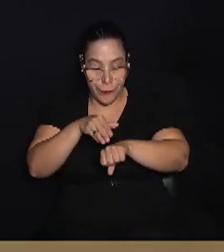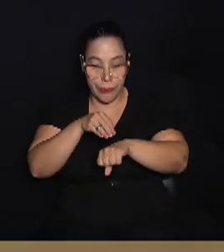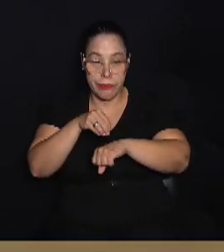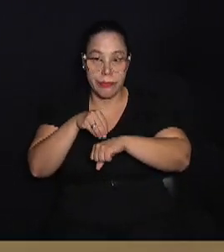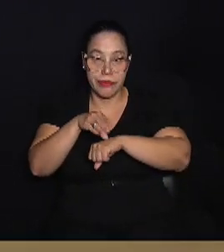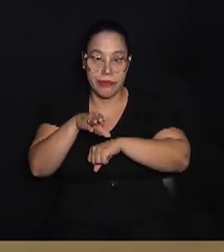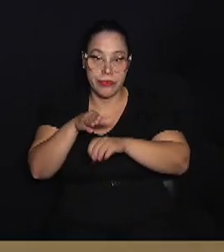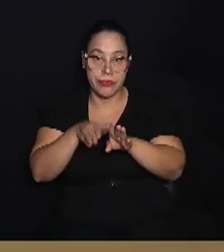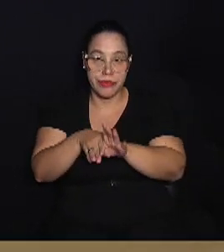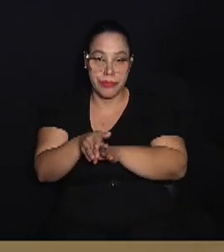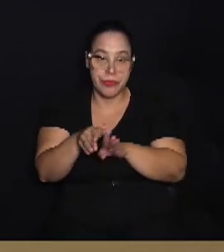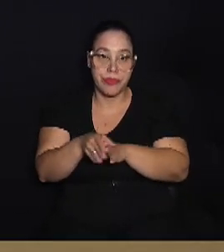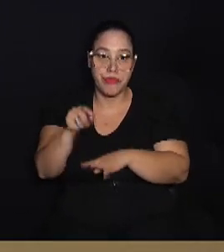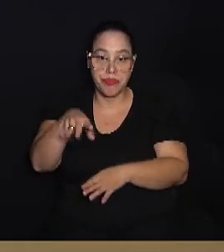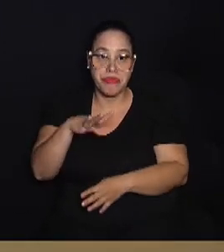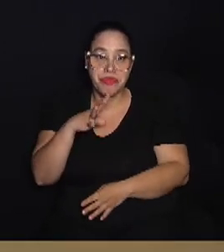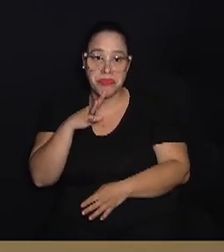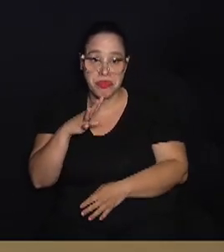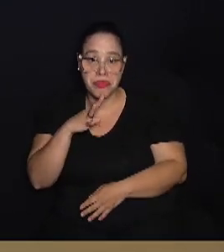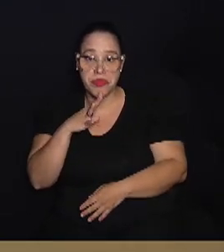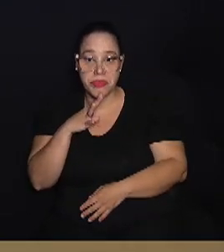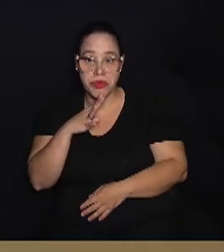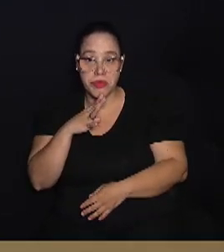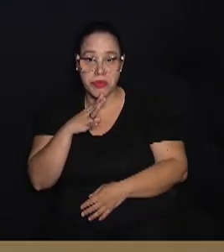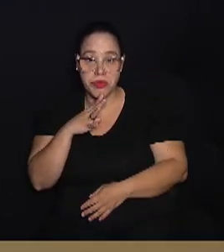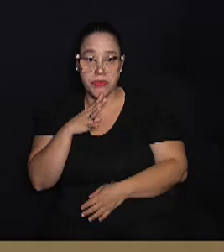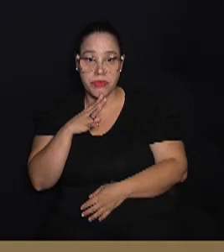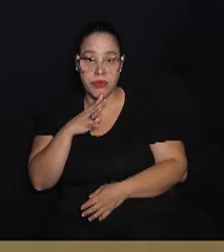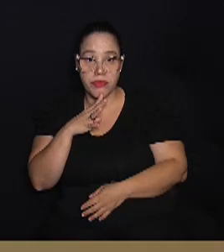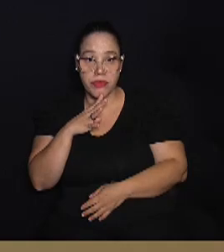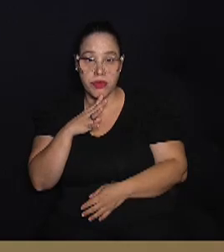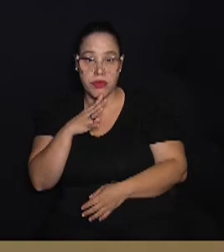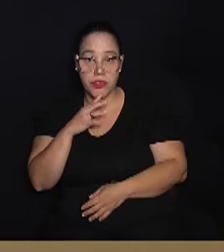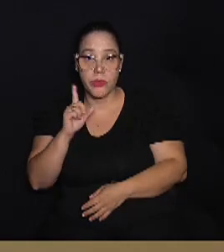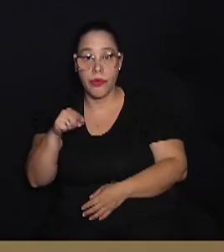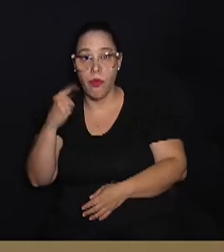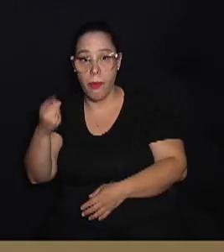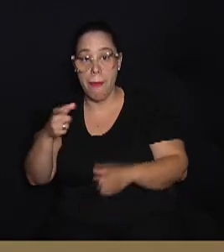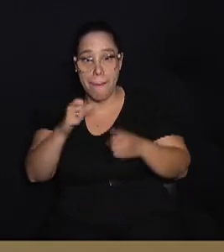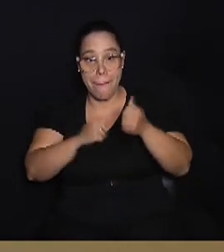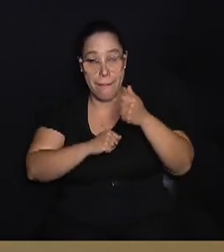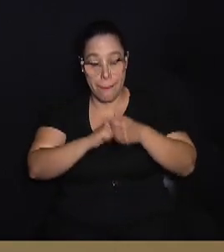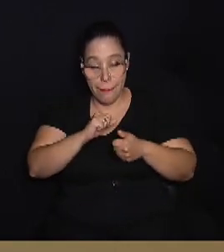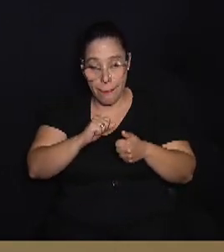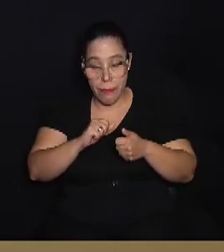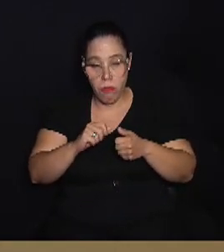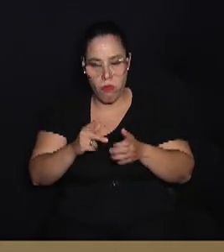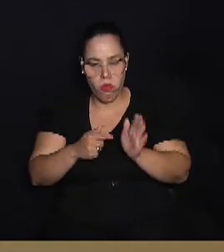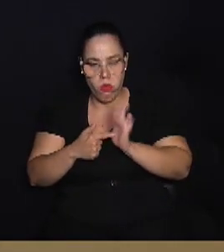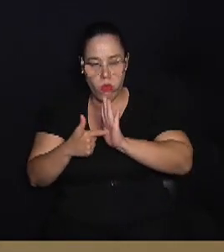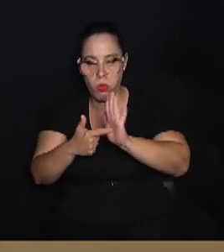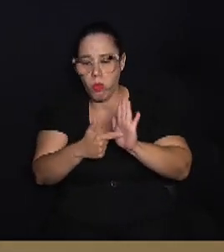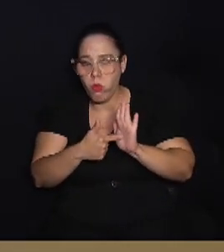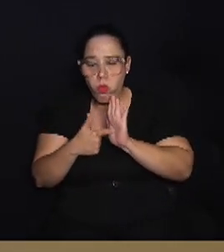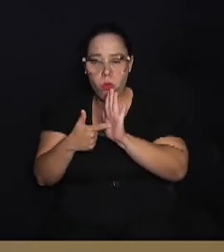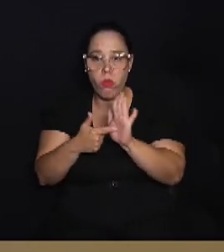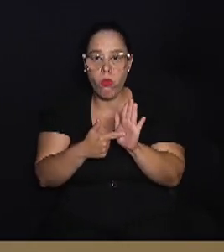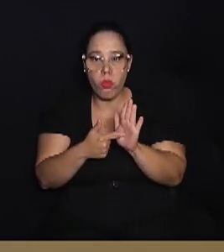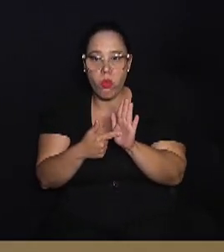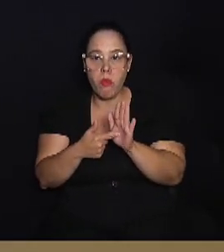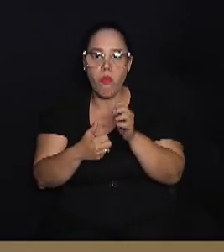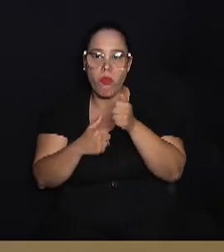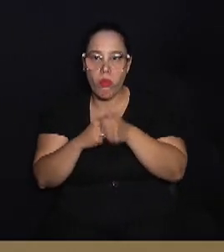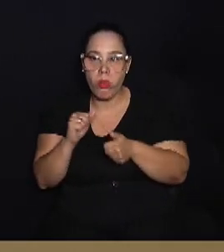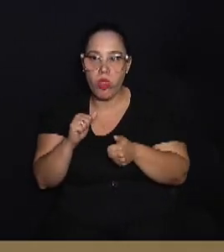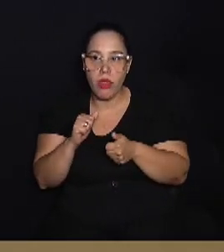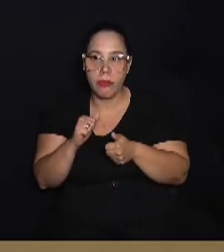aí eu vim um dia aqui e aí eu conheci os outros atletas e eles me mostraram um pouco do esporte